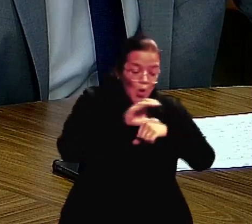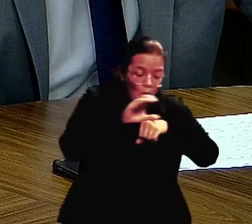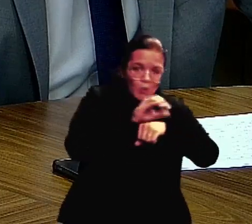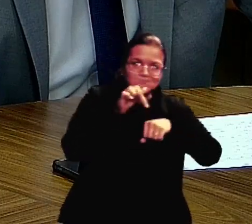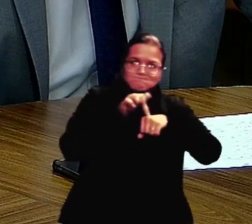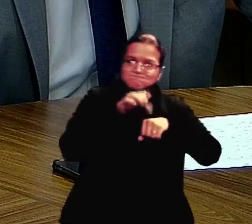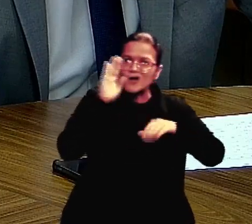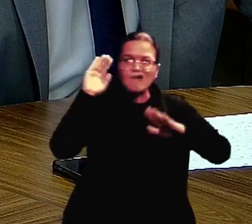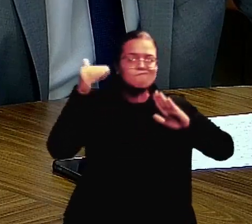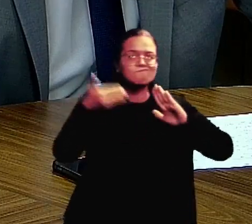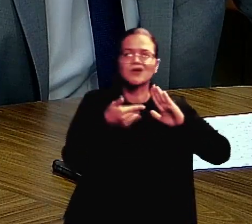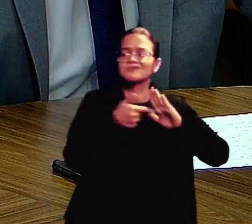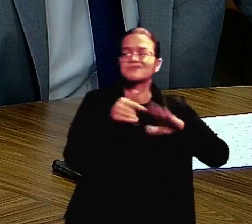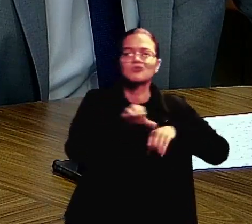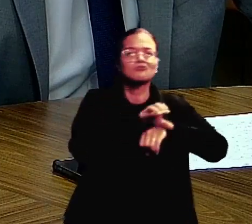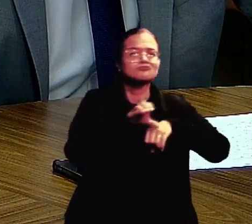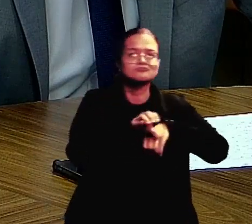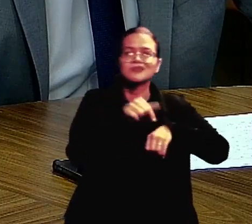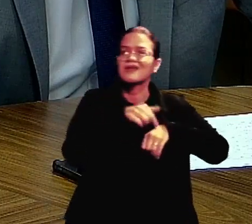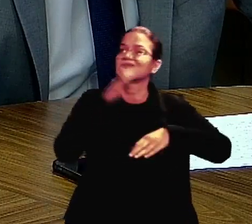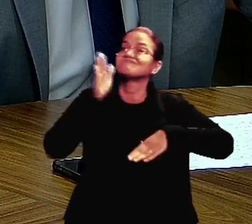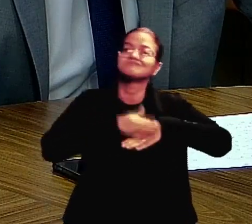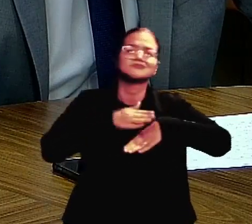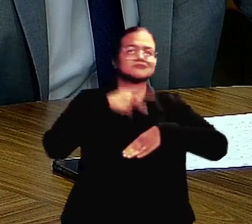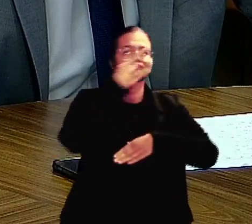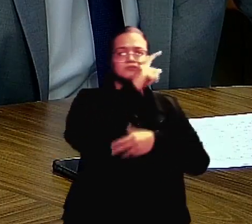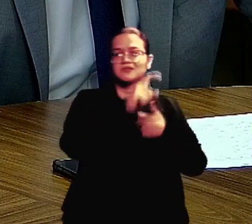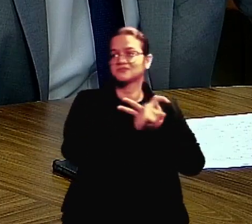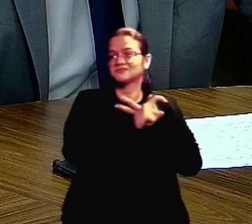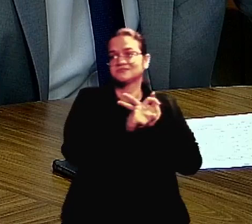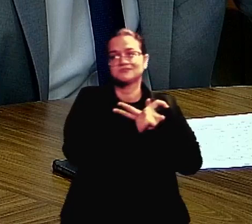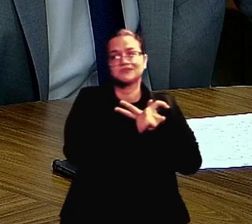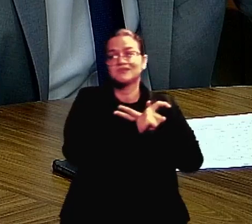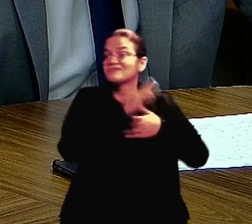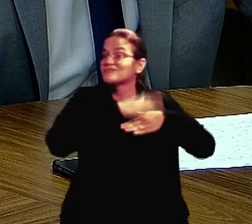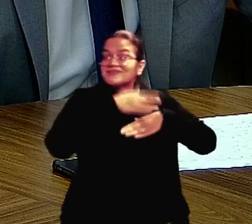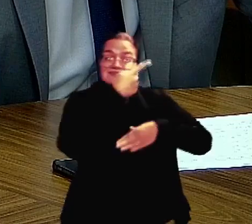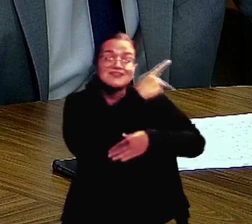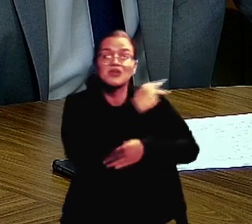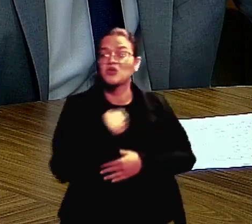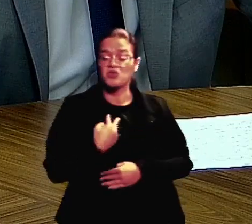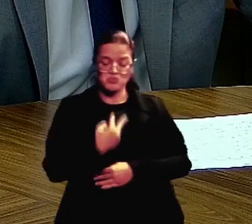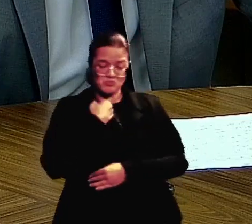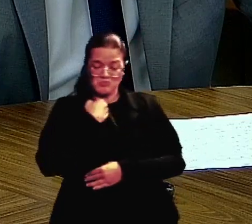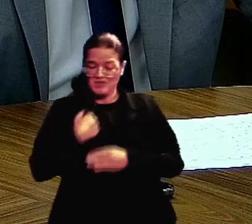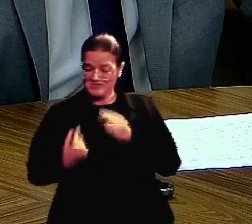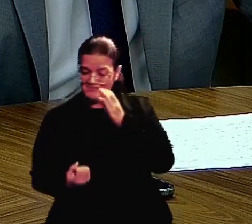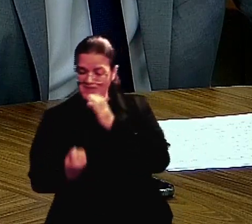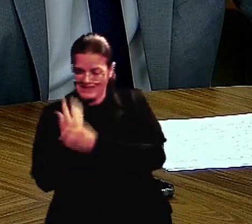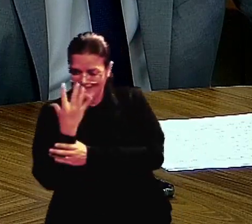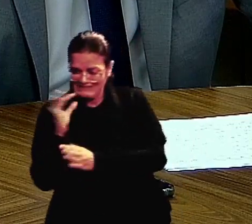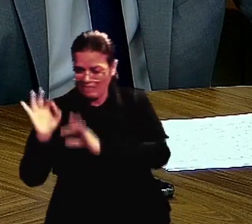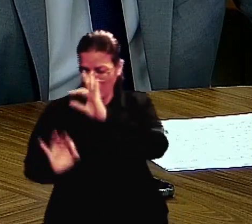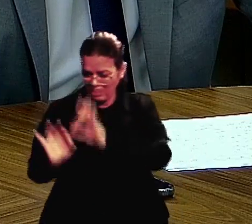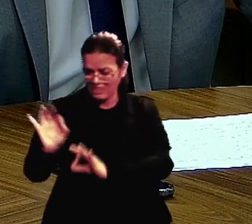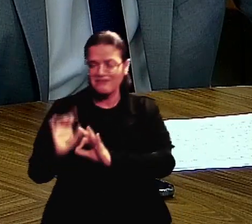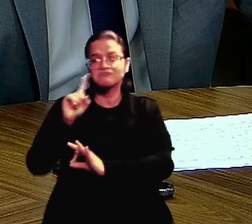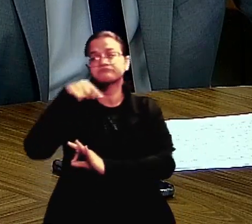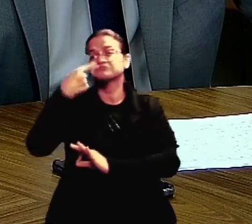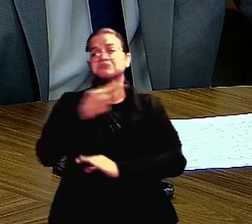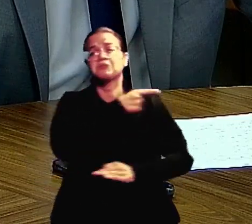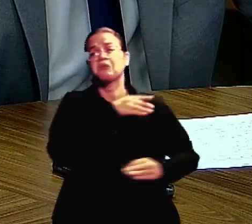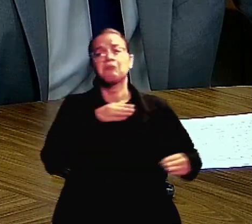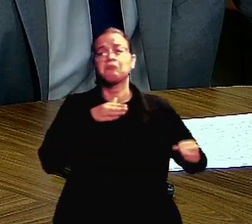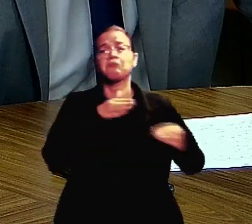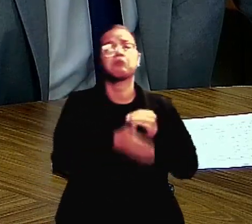matéria. Isso é de atribuição do Executivo. Não adianta adentrarmos nessa seara para